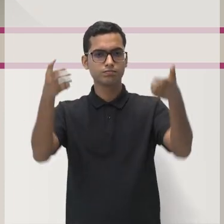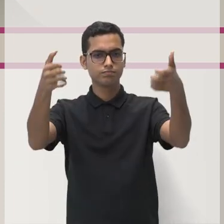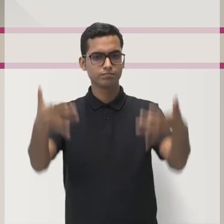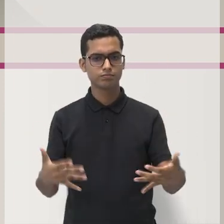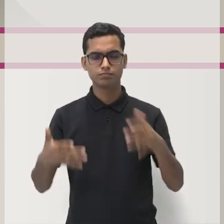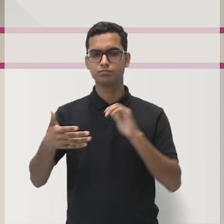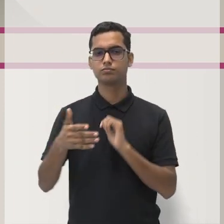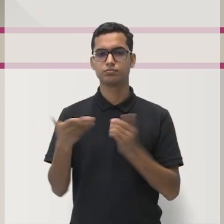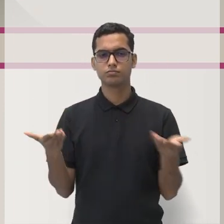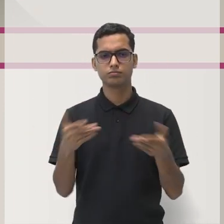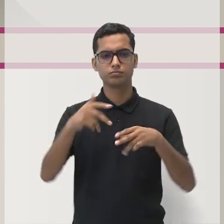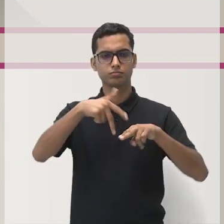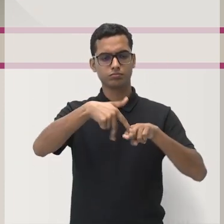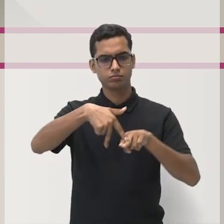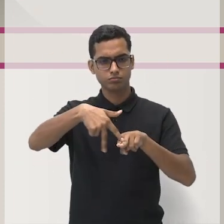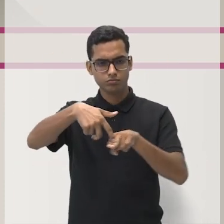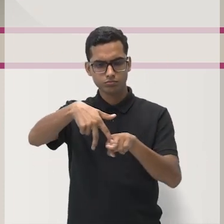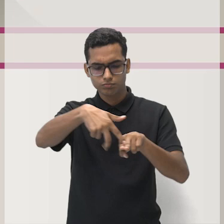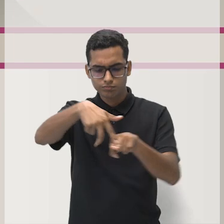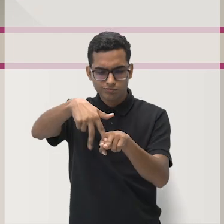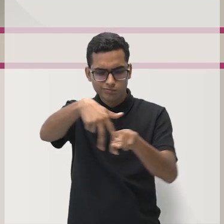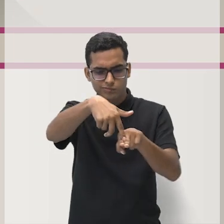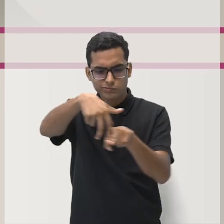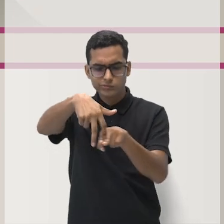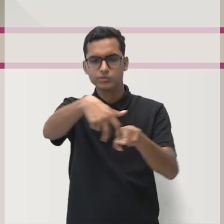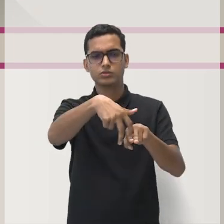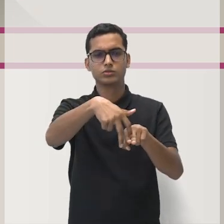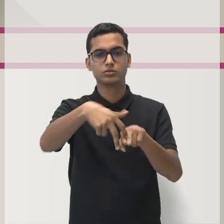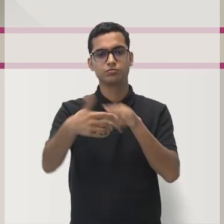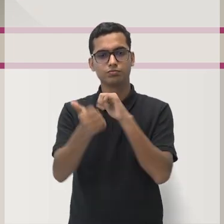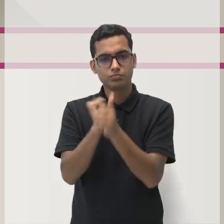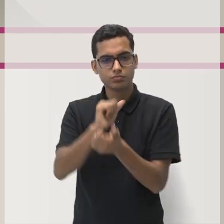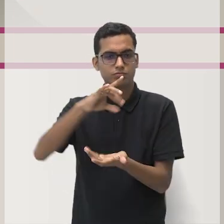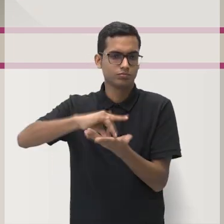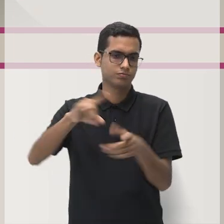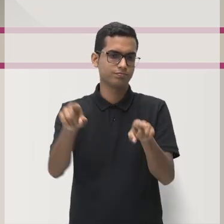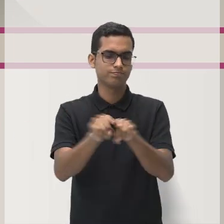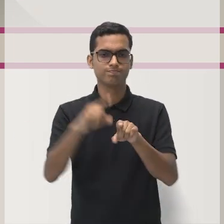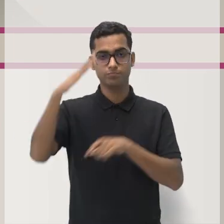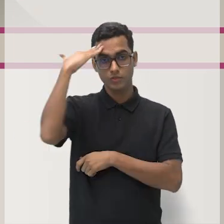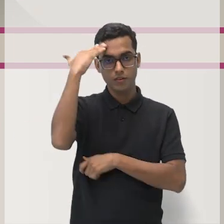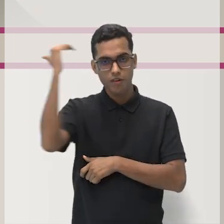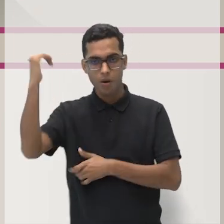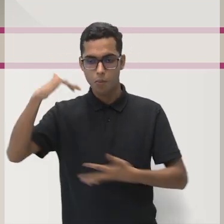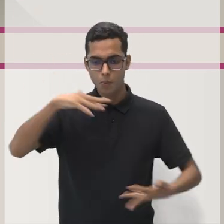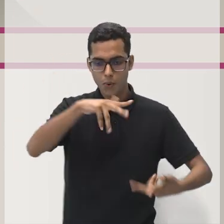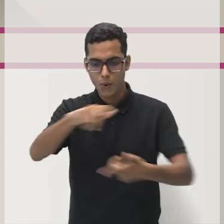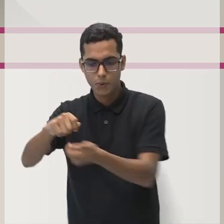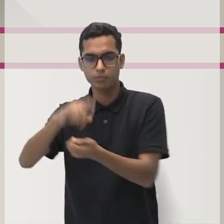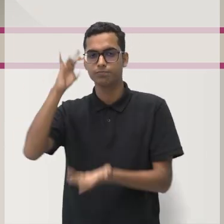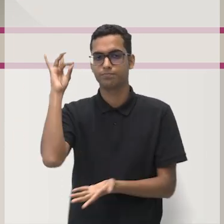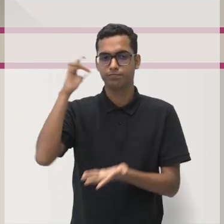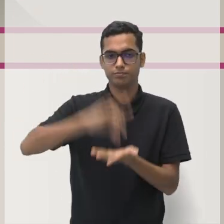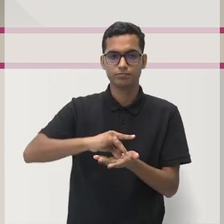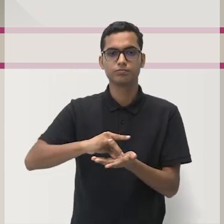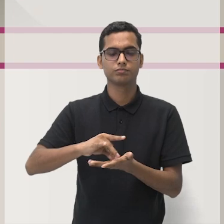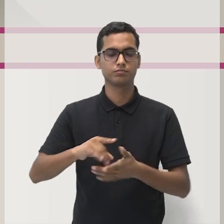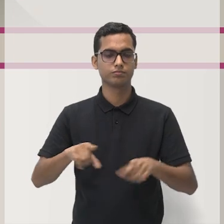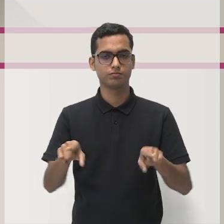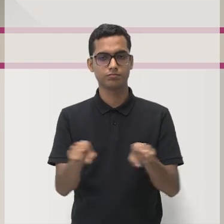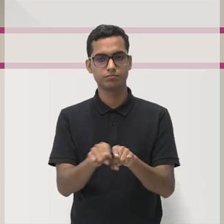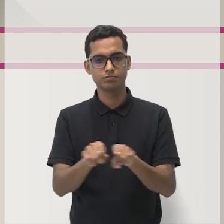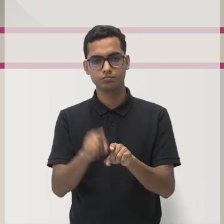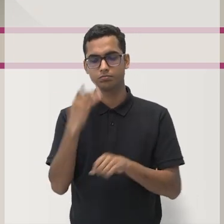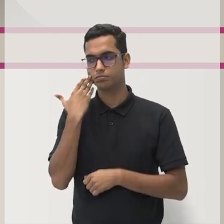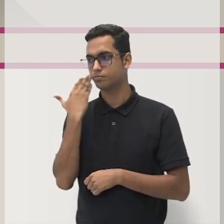sobre o skate. Como vocês sabem, o skate é um dos esportes mais conhecidos e praticados no